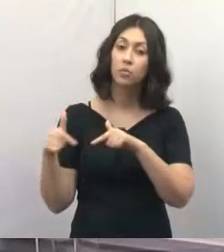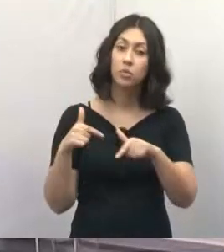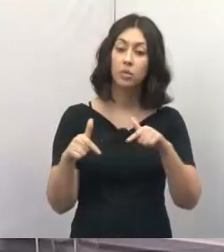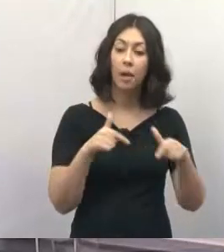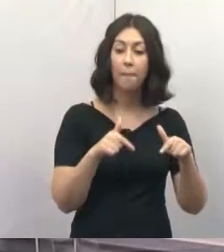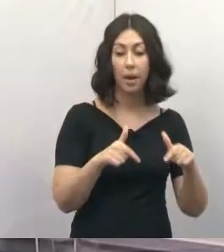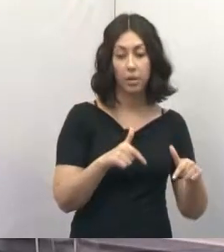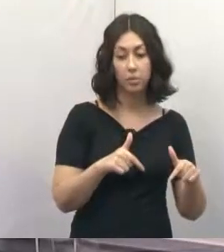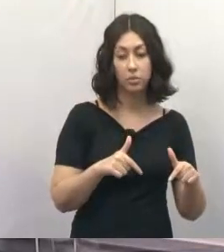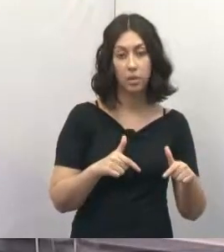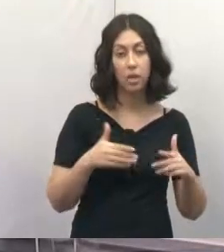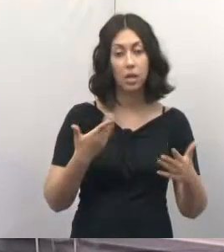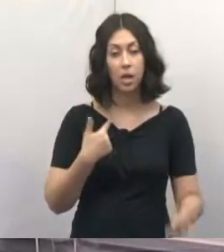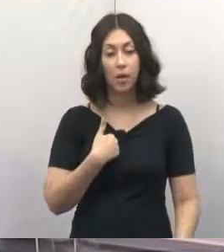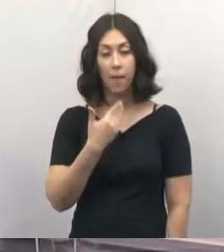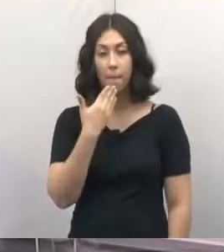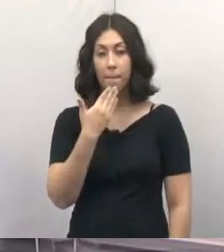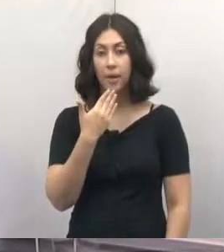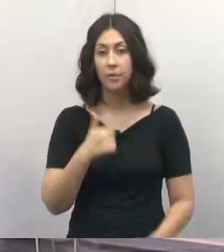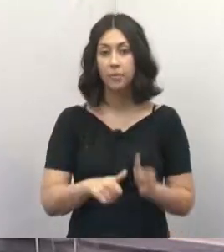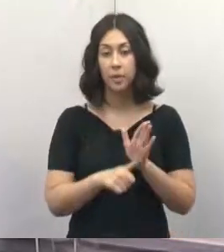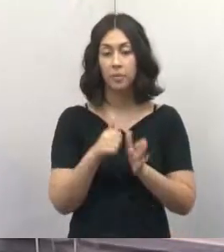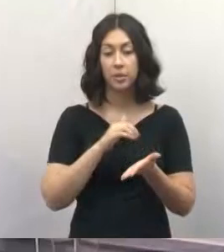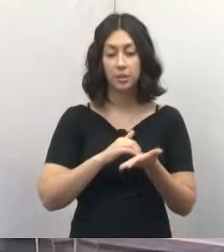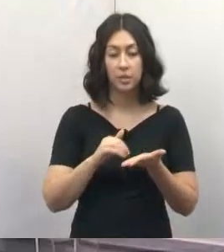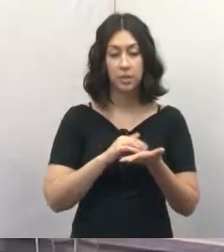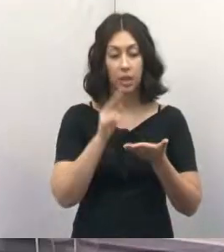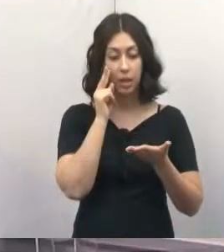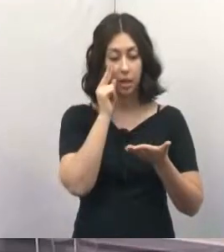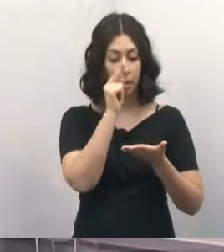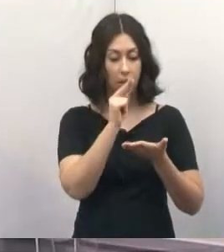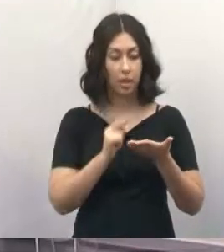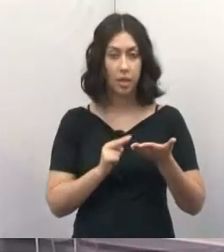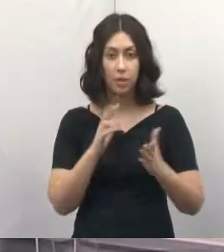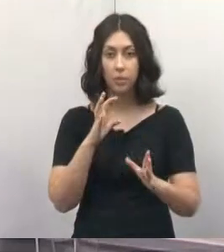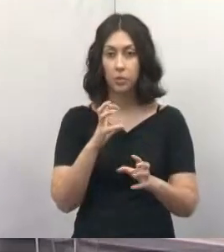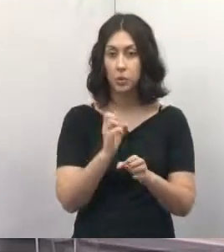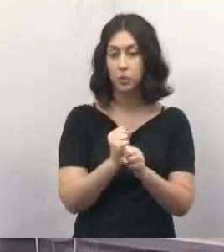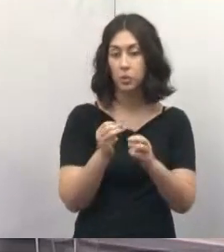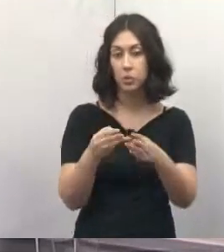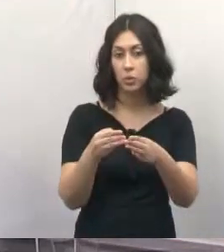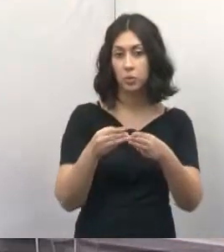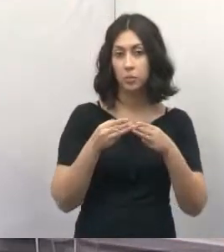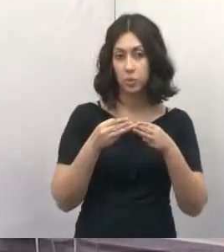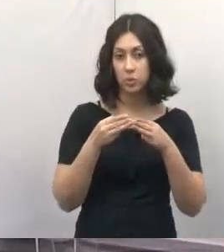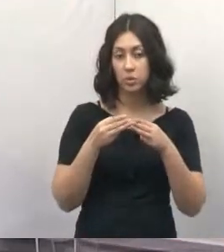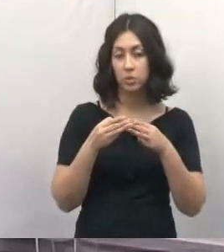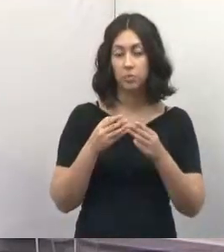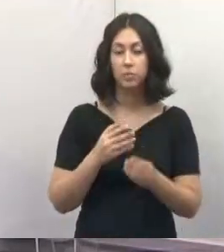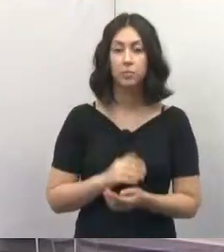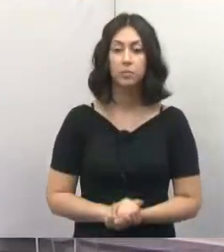dos vereadores. Então solicito ao primeiro secretário que faça a leitura da síntese das moções protocoladas para esta sessão.